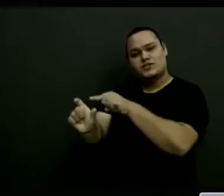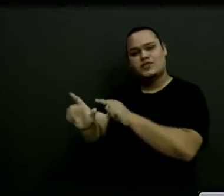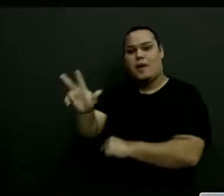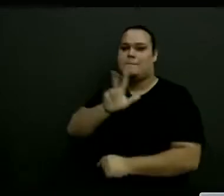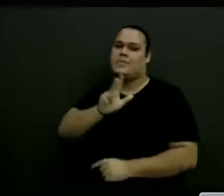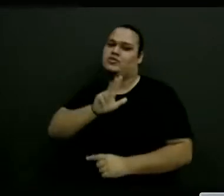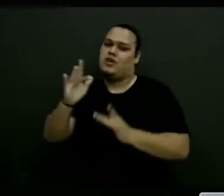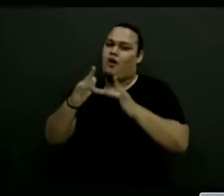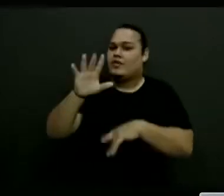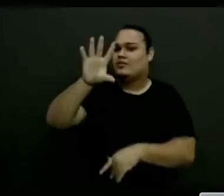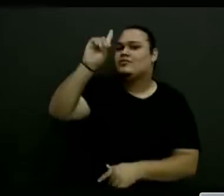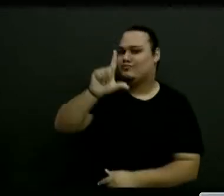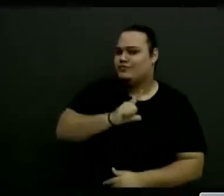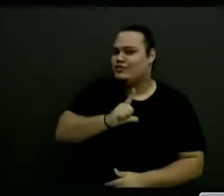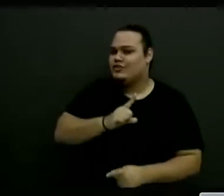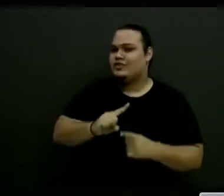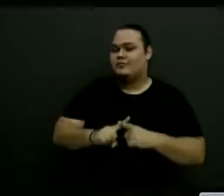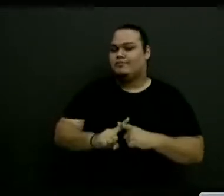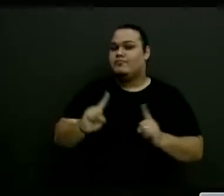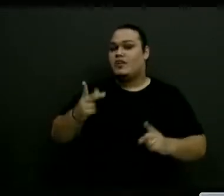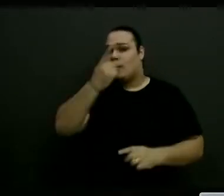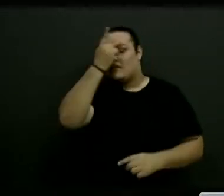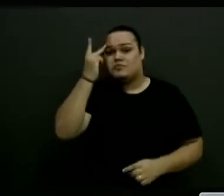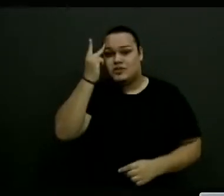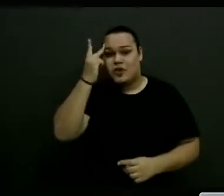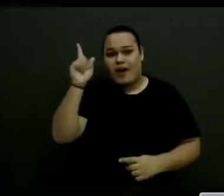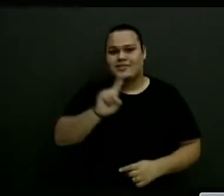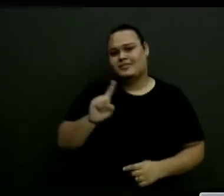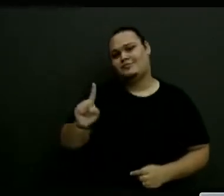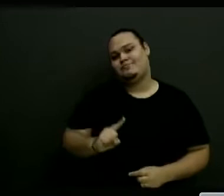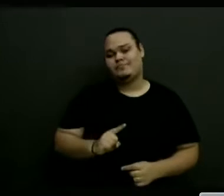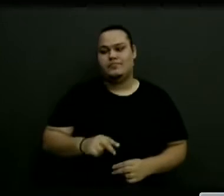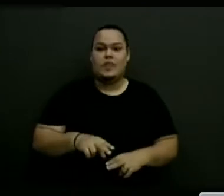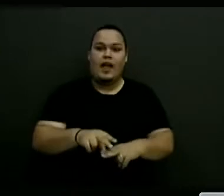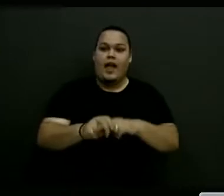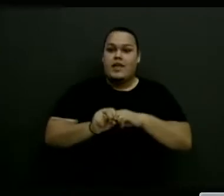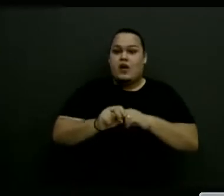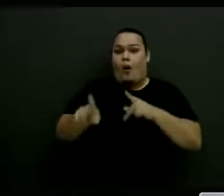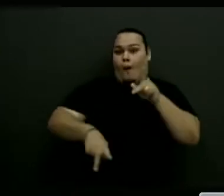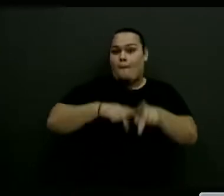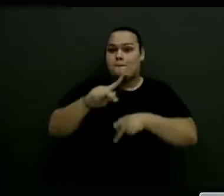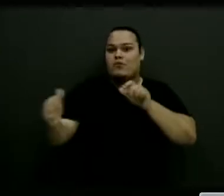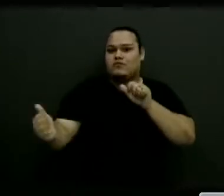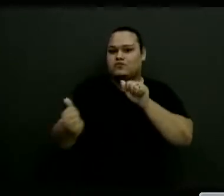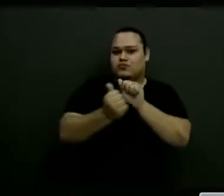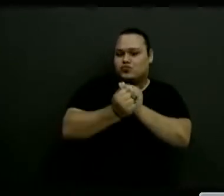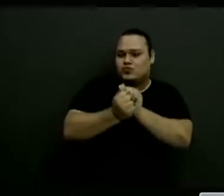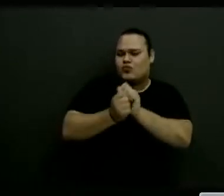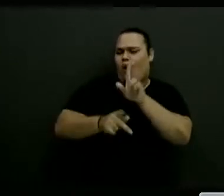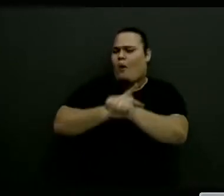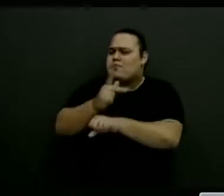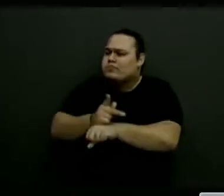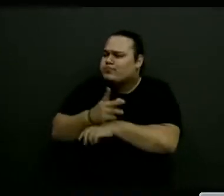As multidões que se congregavam para ouvir-lhe, para serem curadas das suas enfermidades,